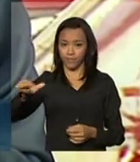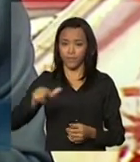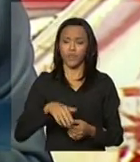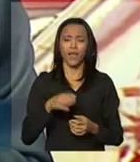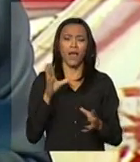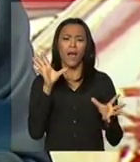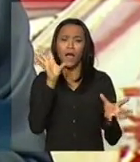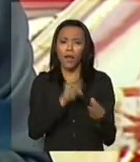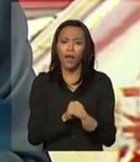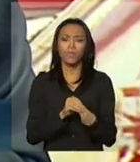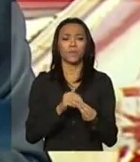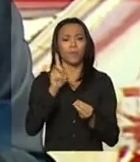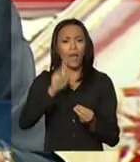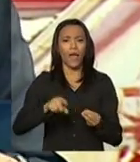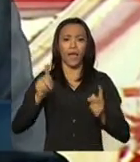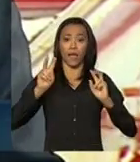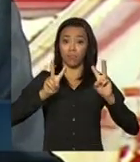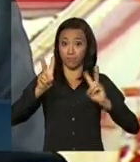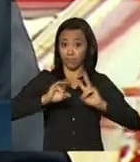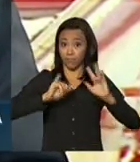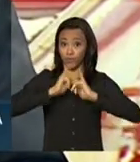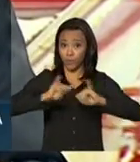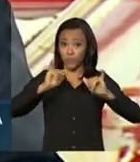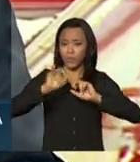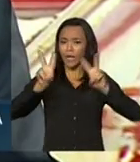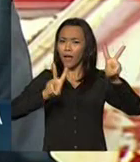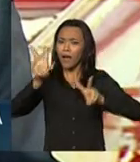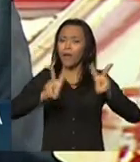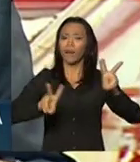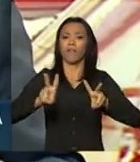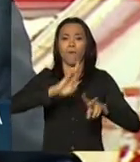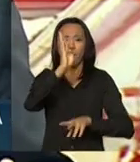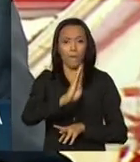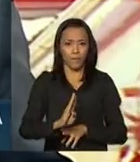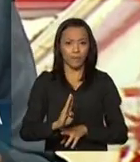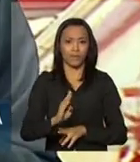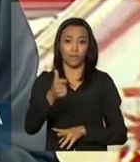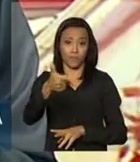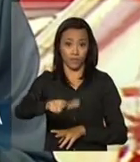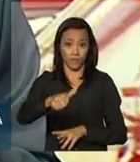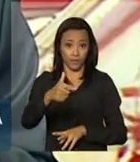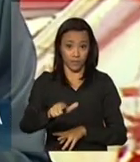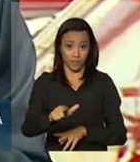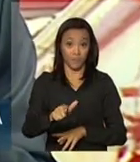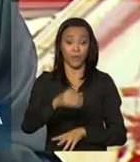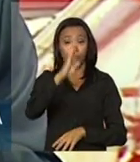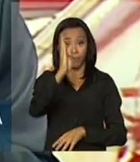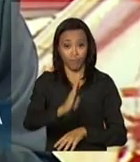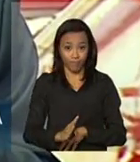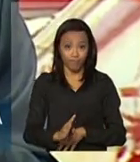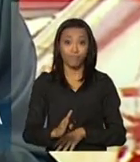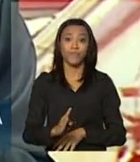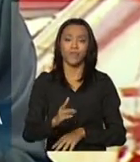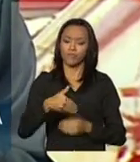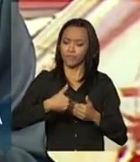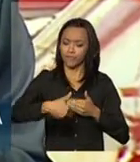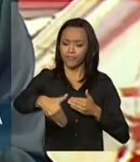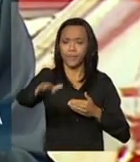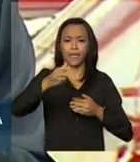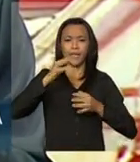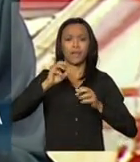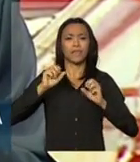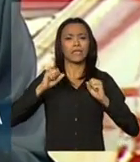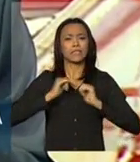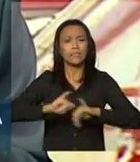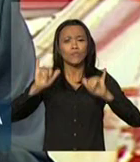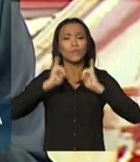as peças da campanha do Carnaval. O Brasil, de novo, é preciso registrar, né? O Brasil faz campanhas de prevenção